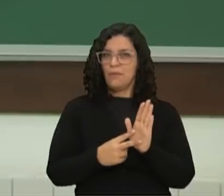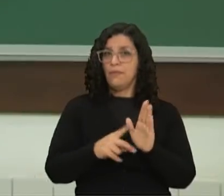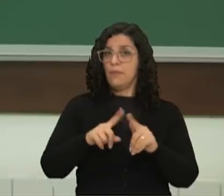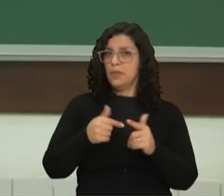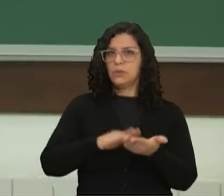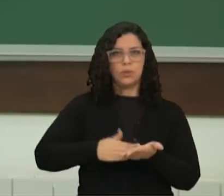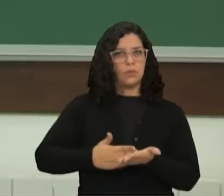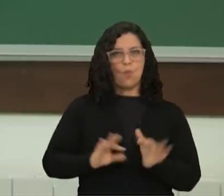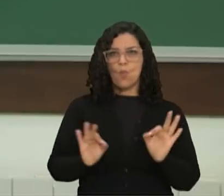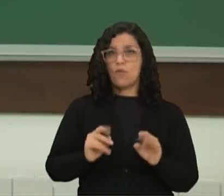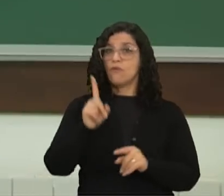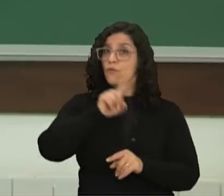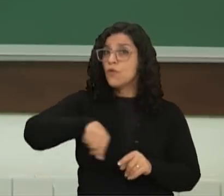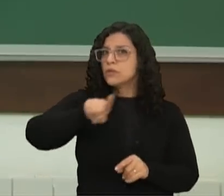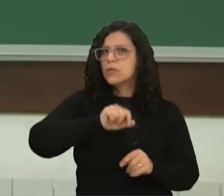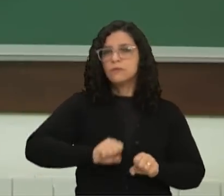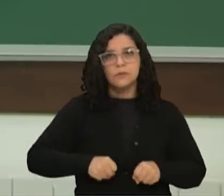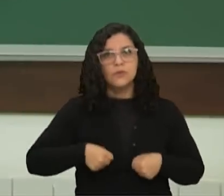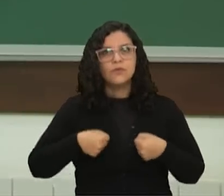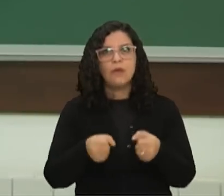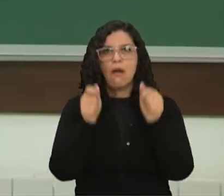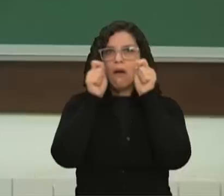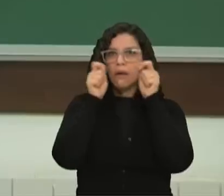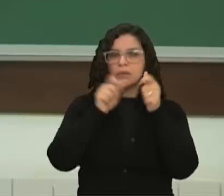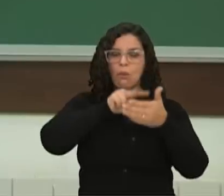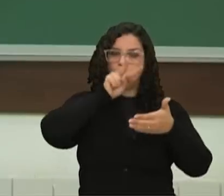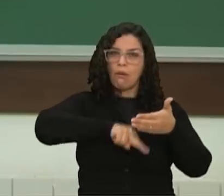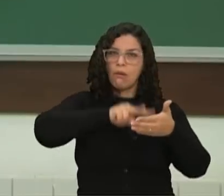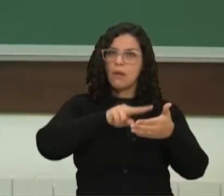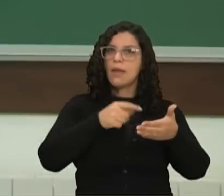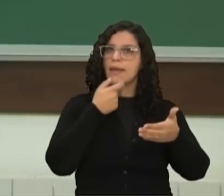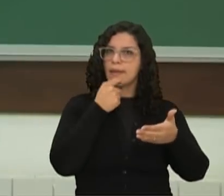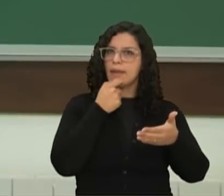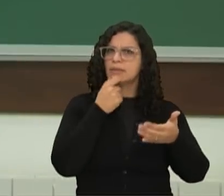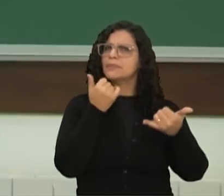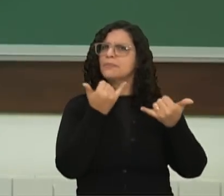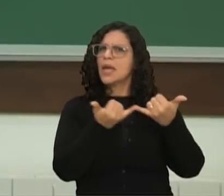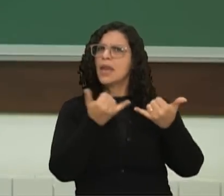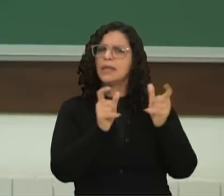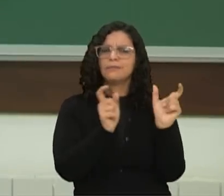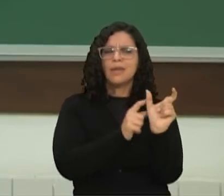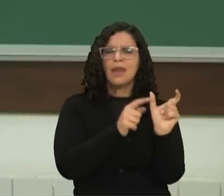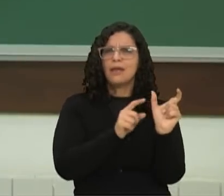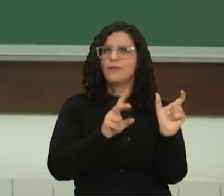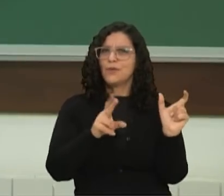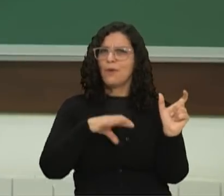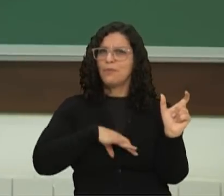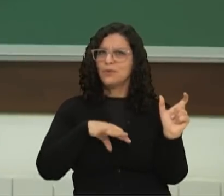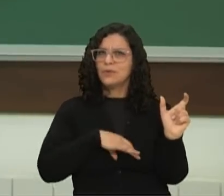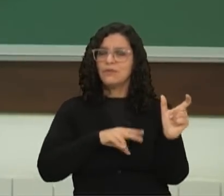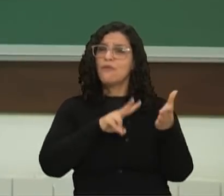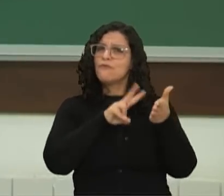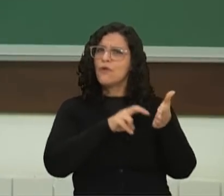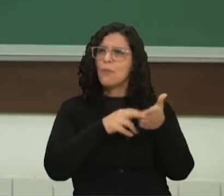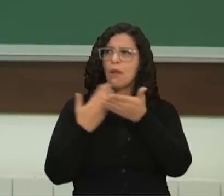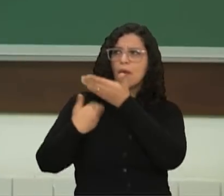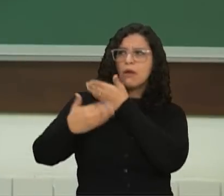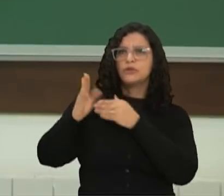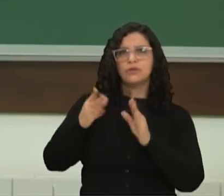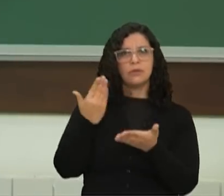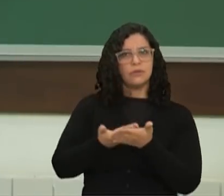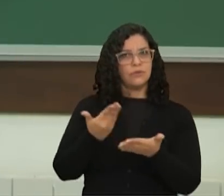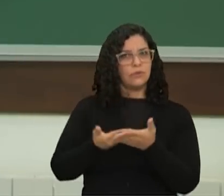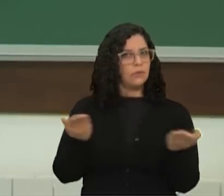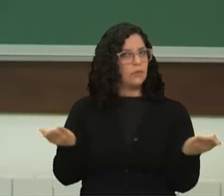E o restante eu vou deixar para que vocês prestem atenção nas palavrinhas cognatas e naquele vocabulário que você já adquiriu durante a